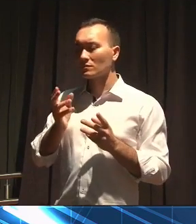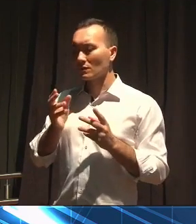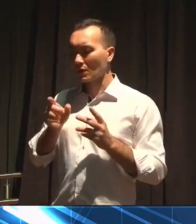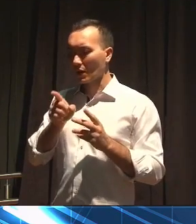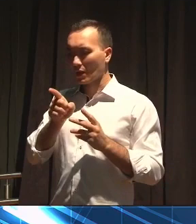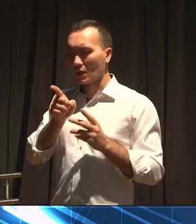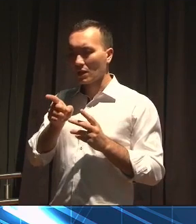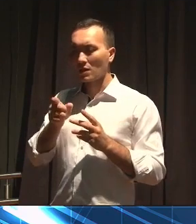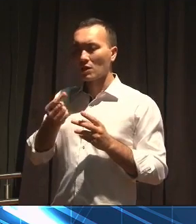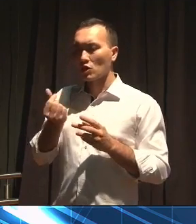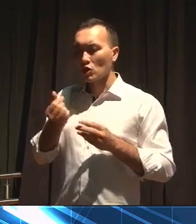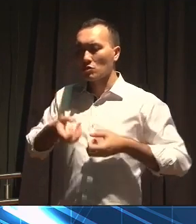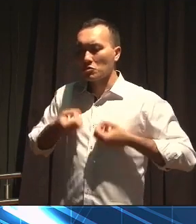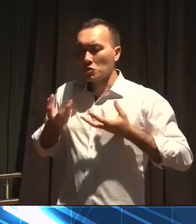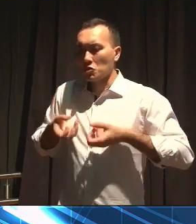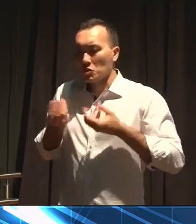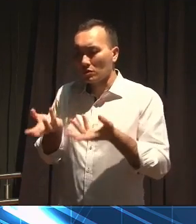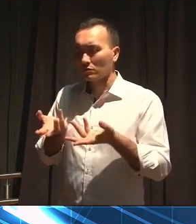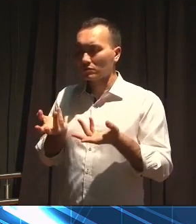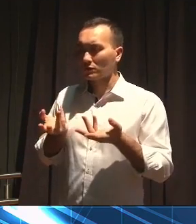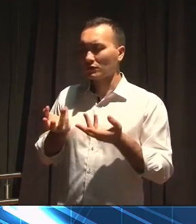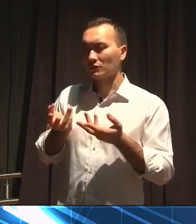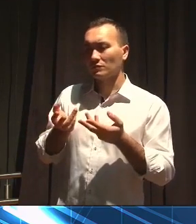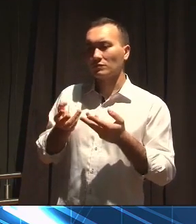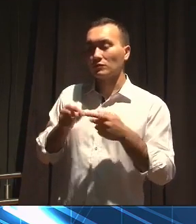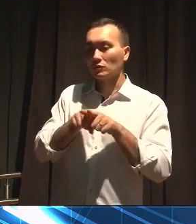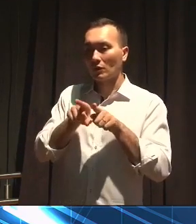questão financeira da AWS.